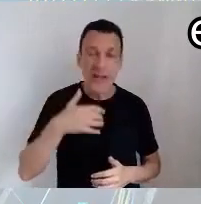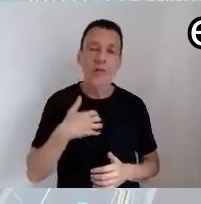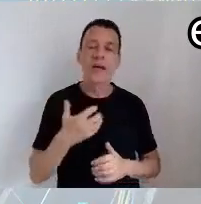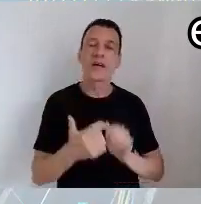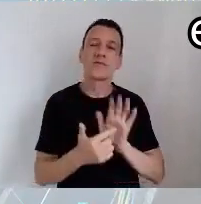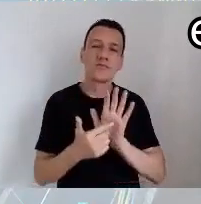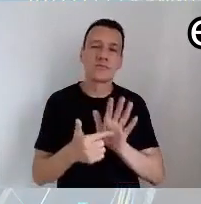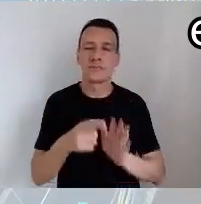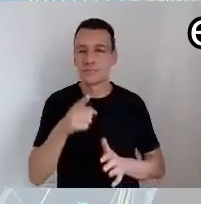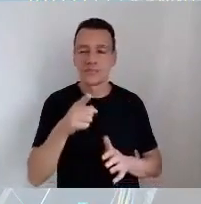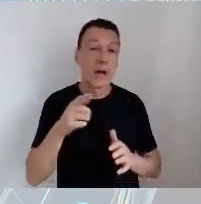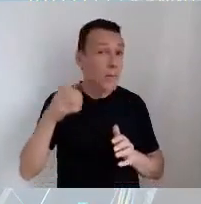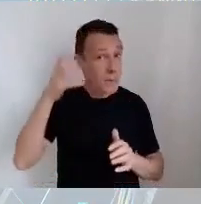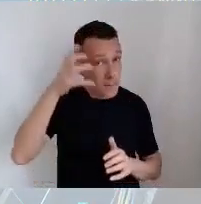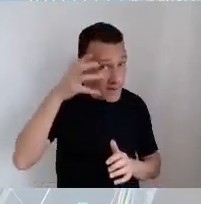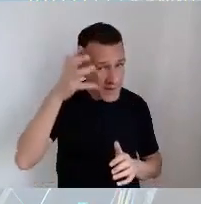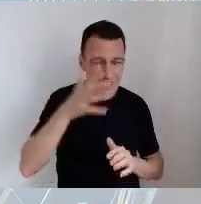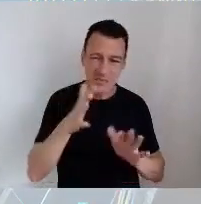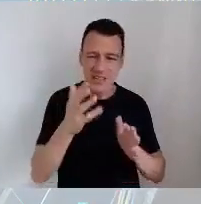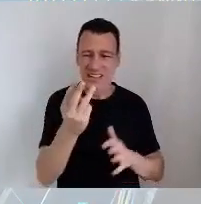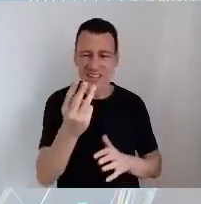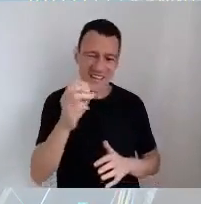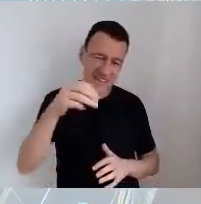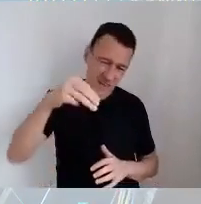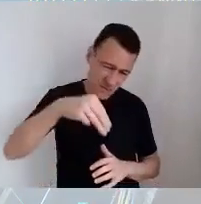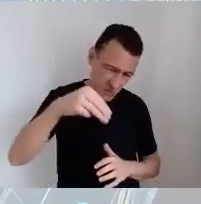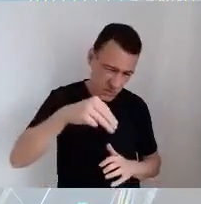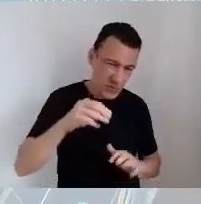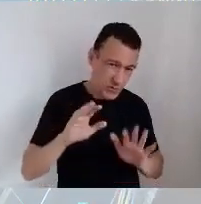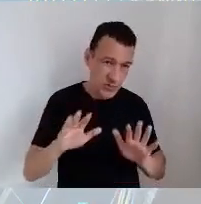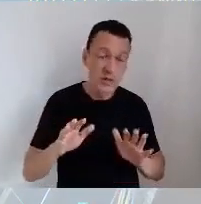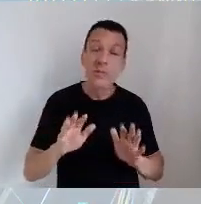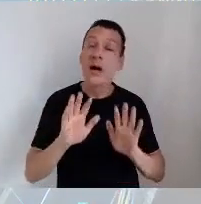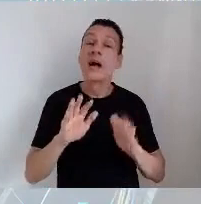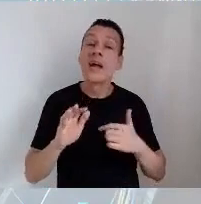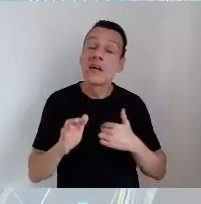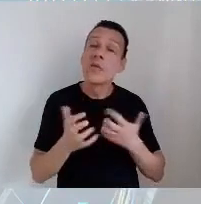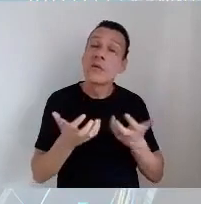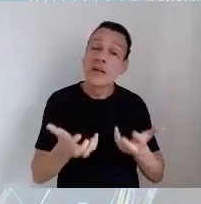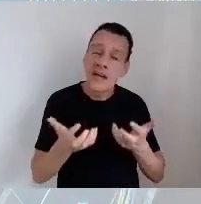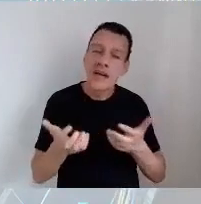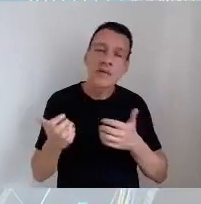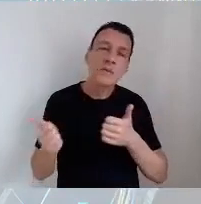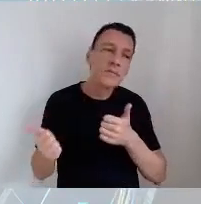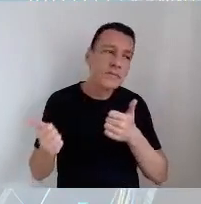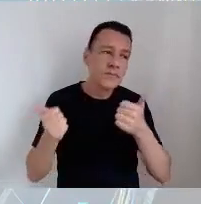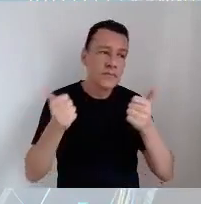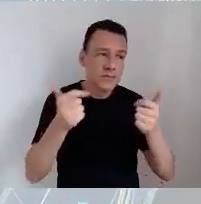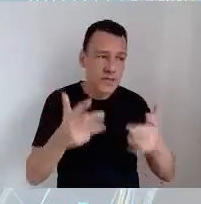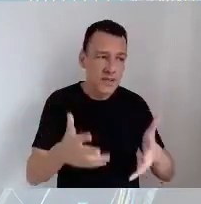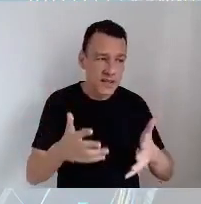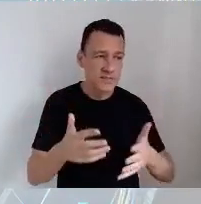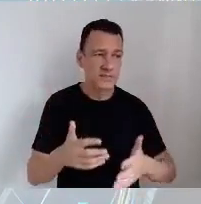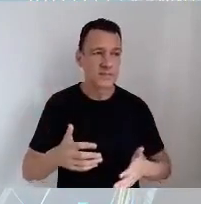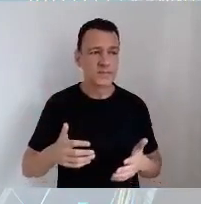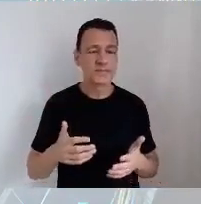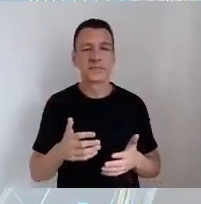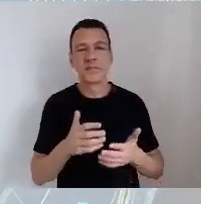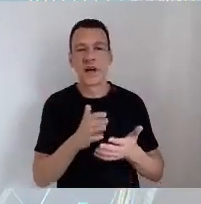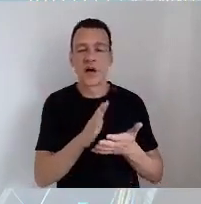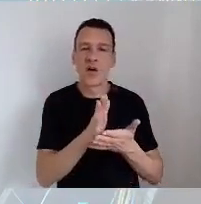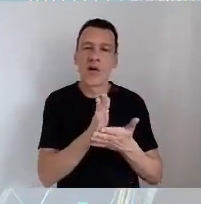duração aproximada de 30 minutos mas eu quero compartilhar com você uma consolidação eh de alguns pontos que eu acabei